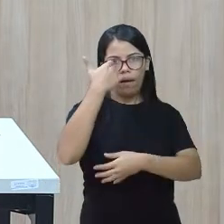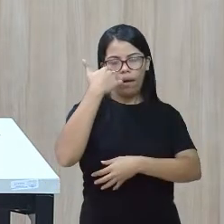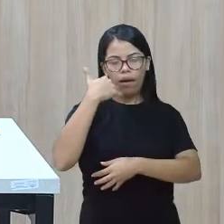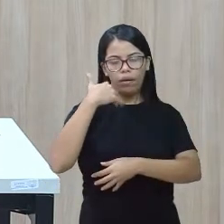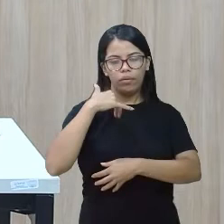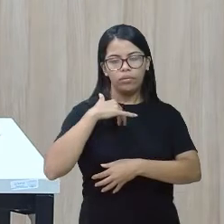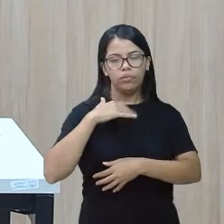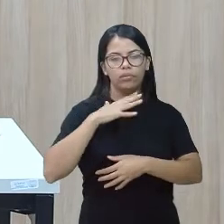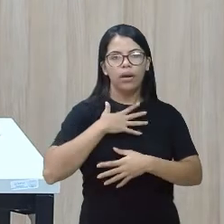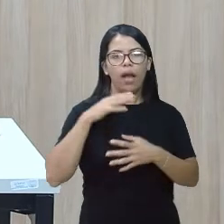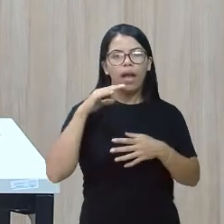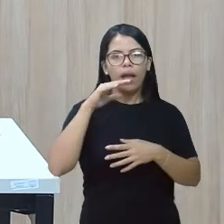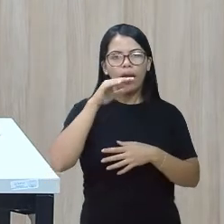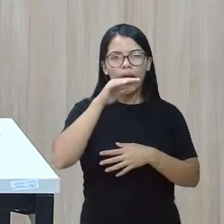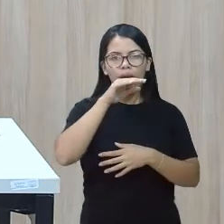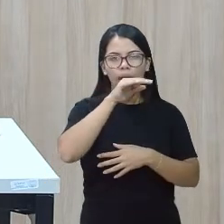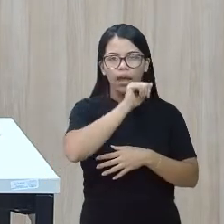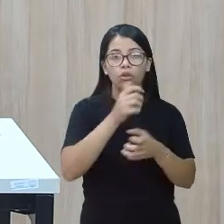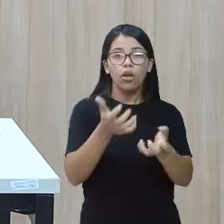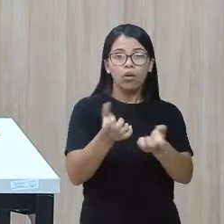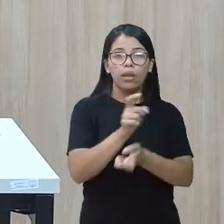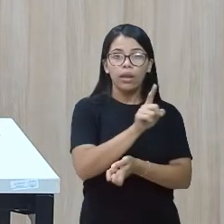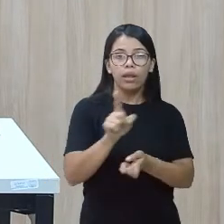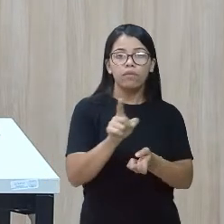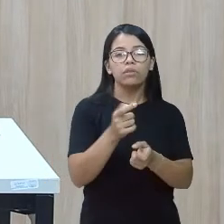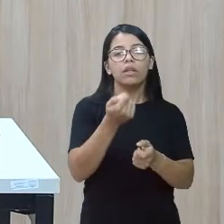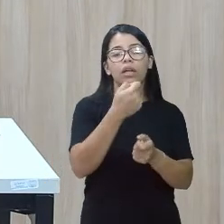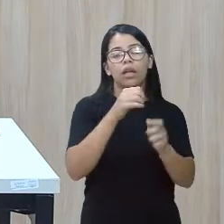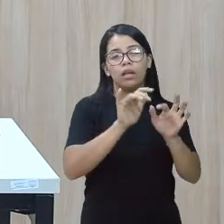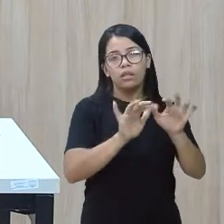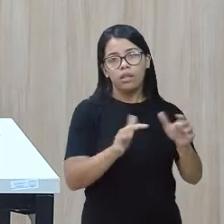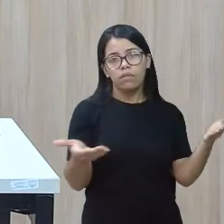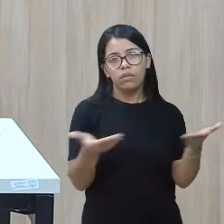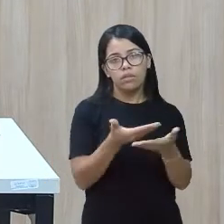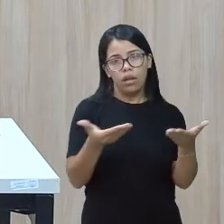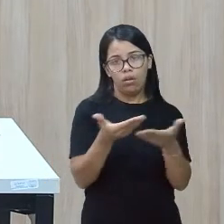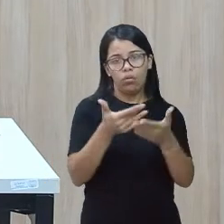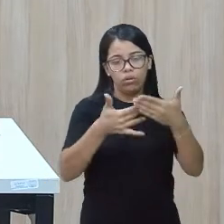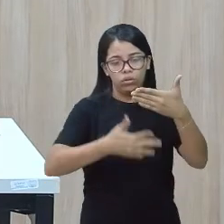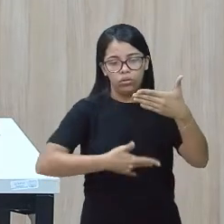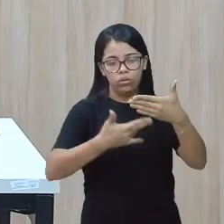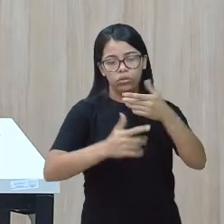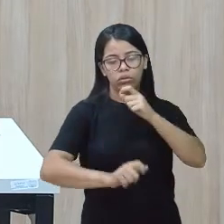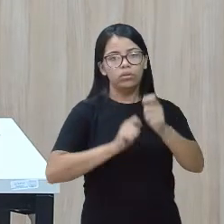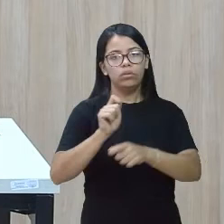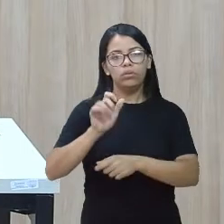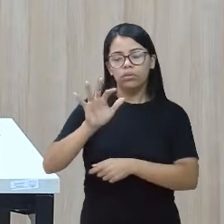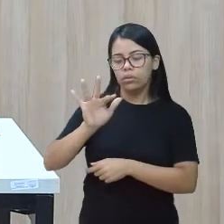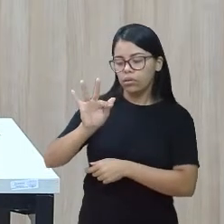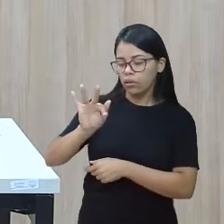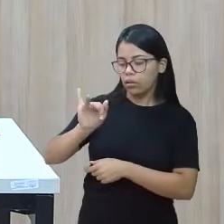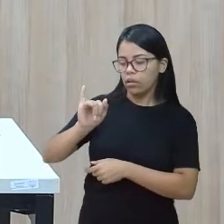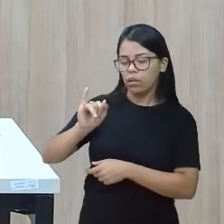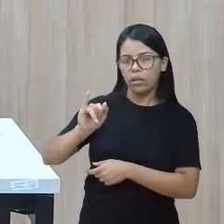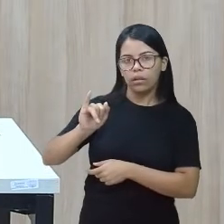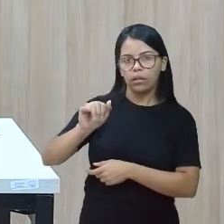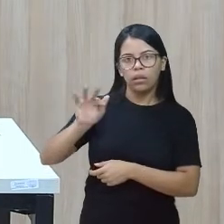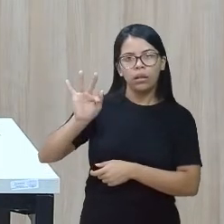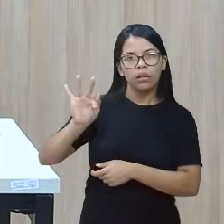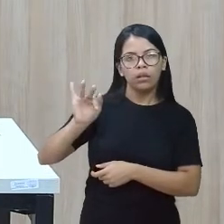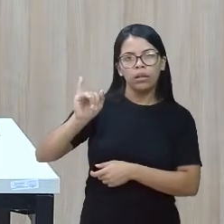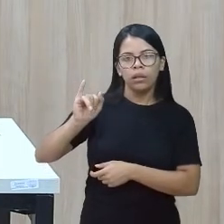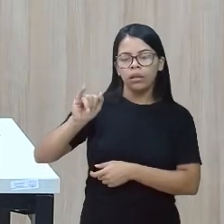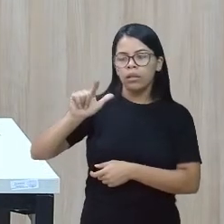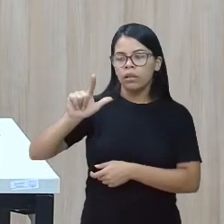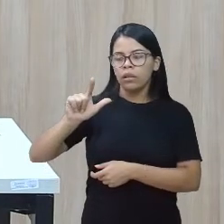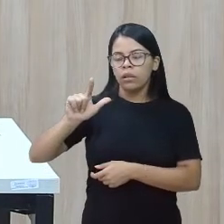para mim. Escreve aí no chat, filtrado. Quem é que está fazendo? Quem é que tem essa função?